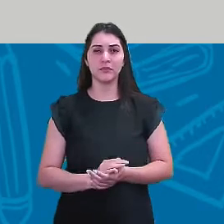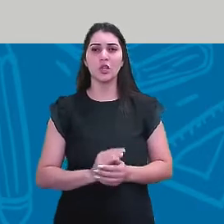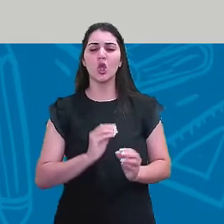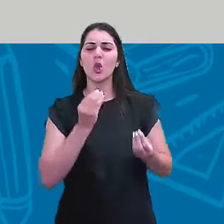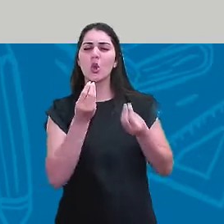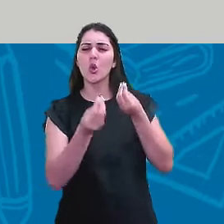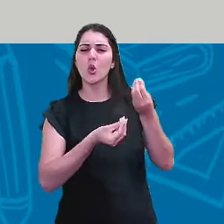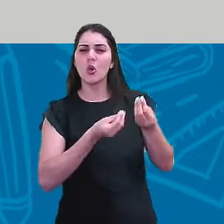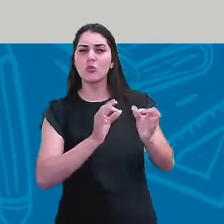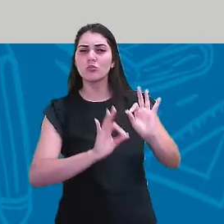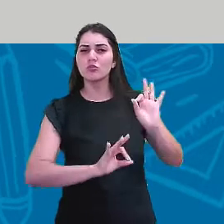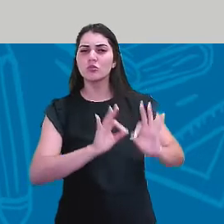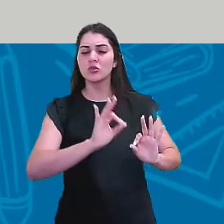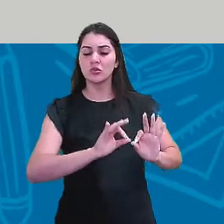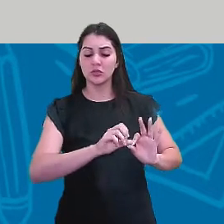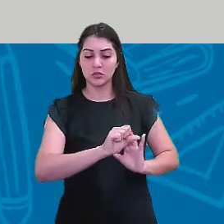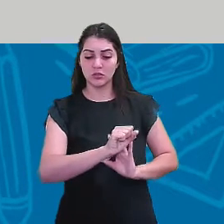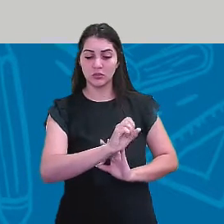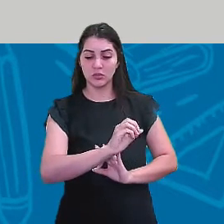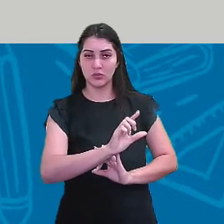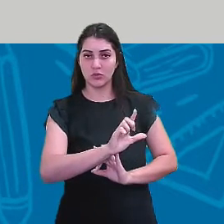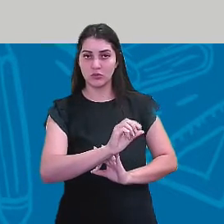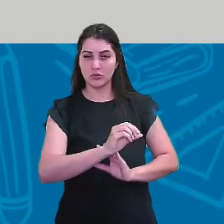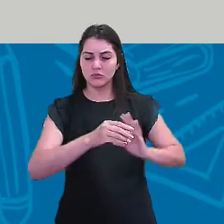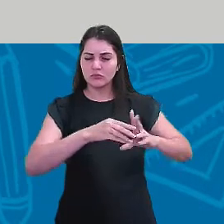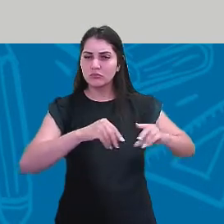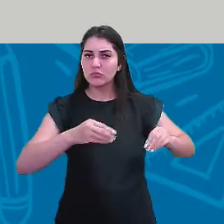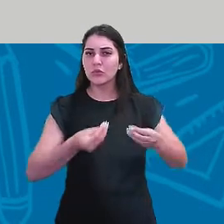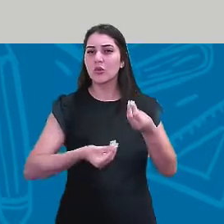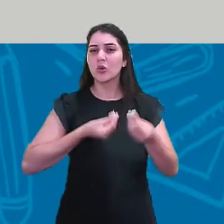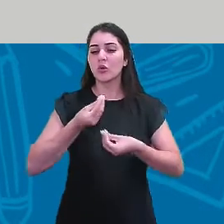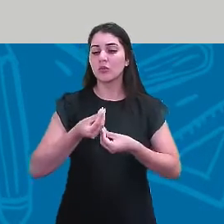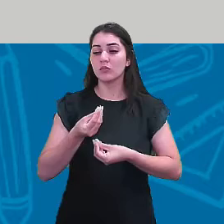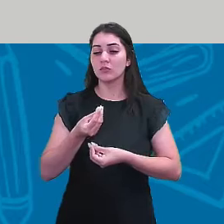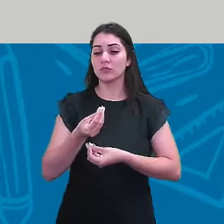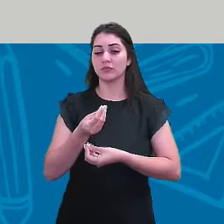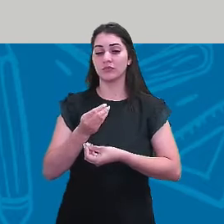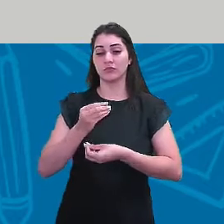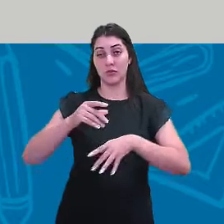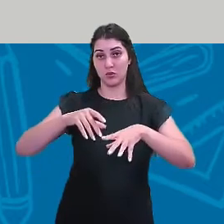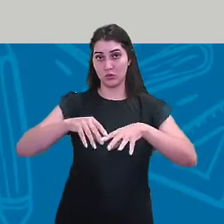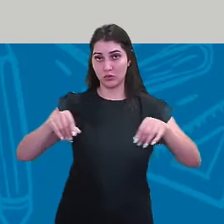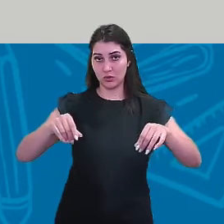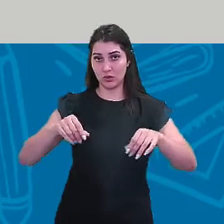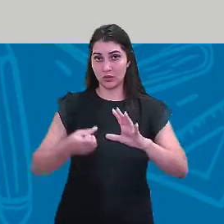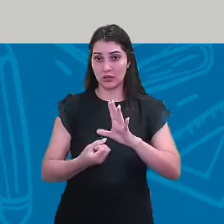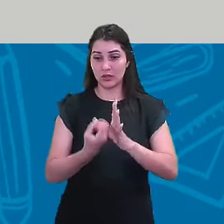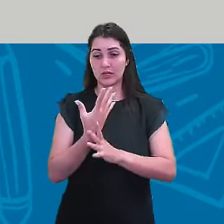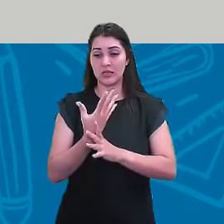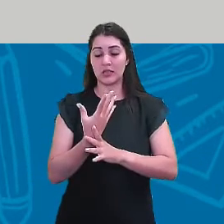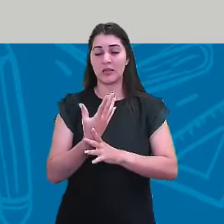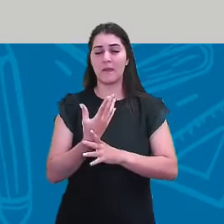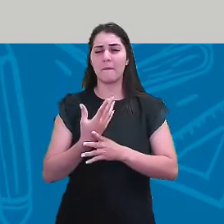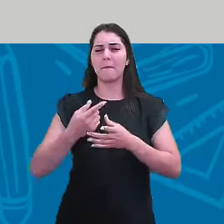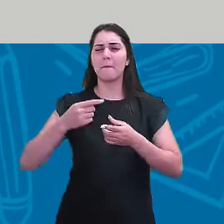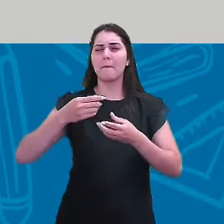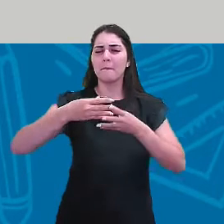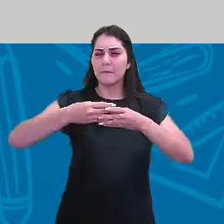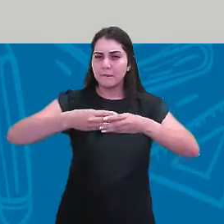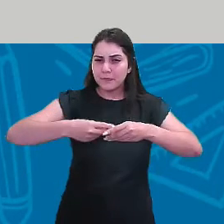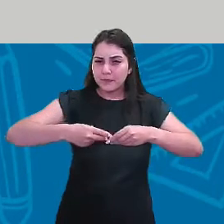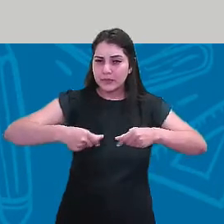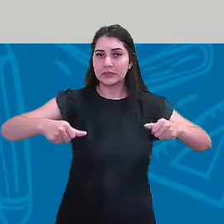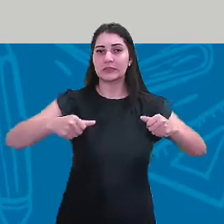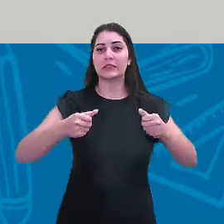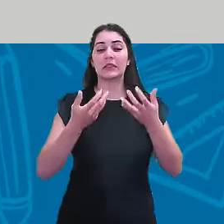forma o solo? E aí? Como é que se forma? Vamos lá, vamos pensar. O solo se forma pela decomposição das plantas e animais, né? Como eu já falei